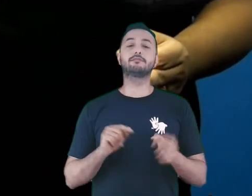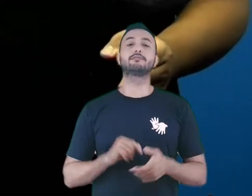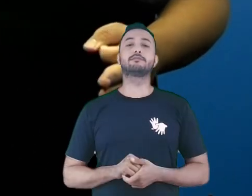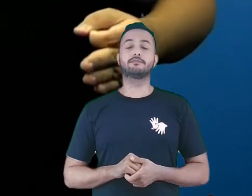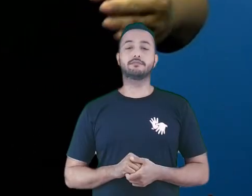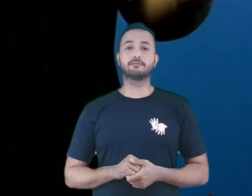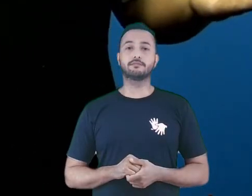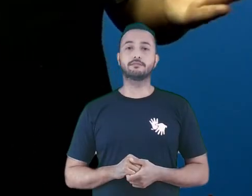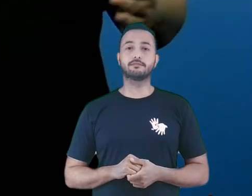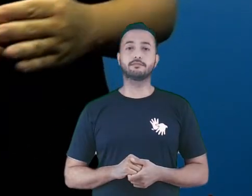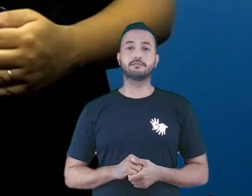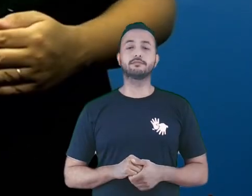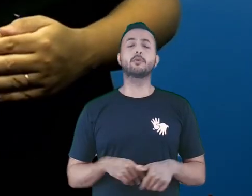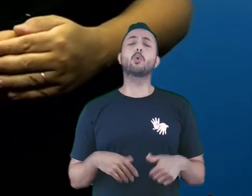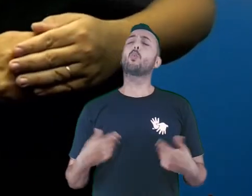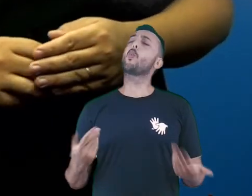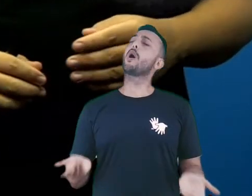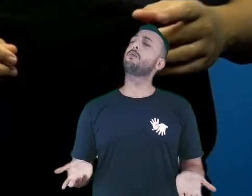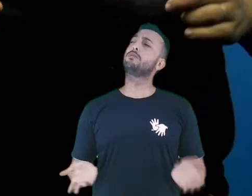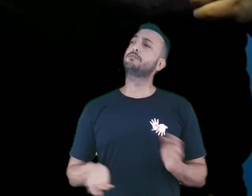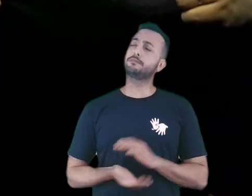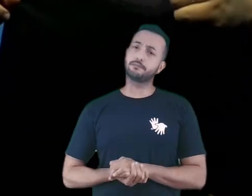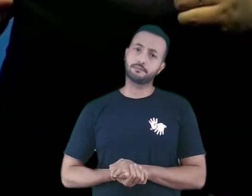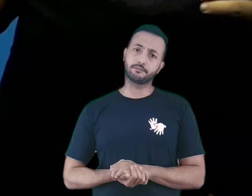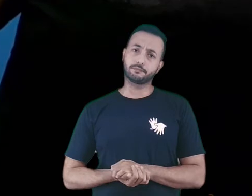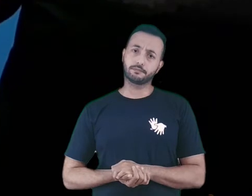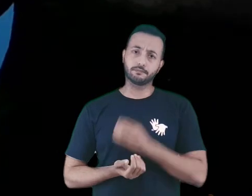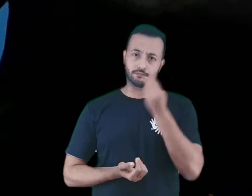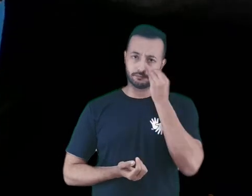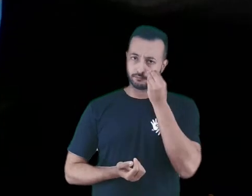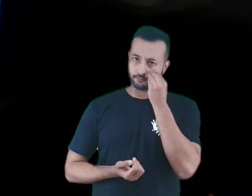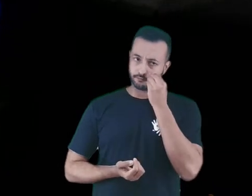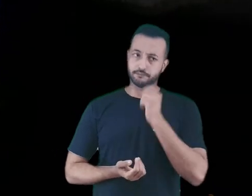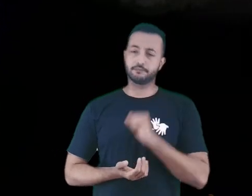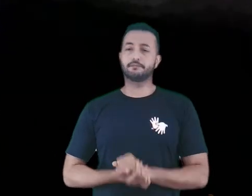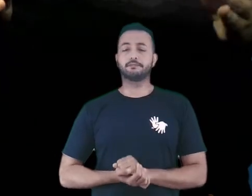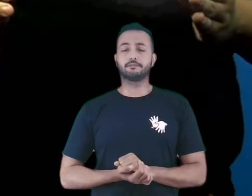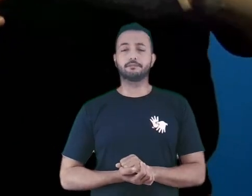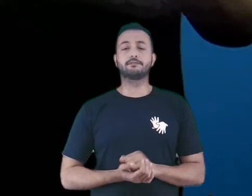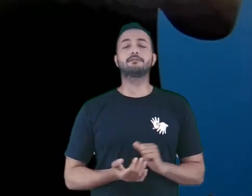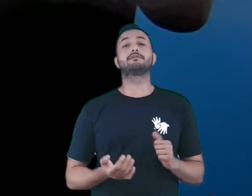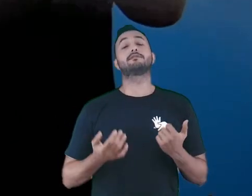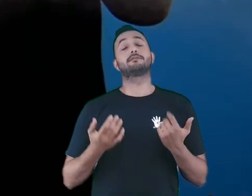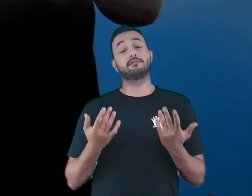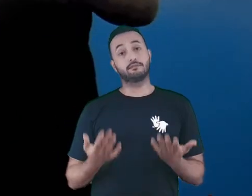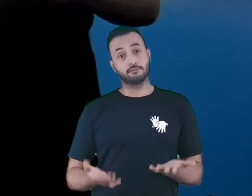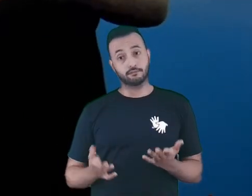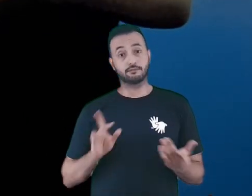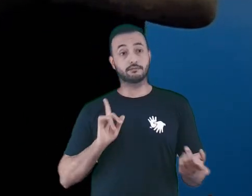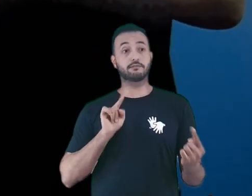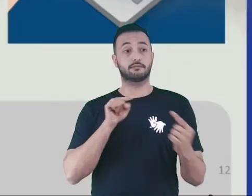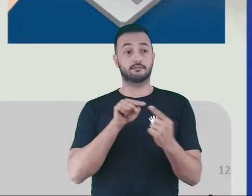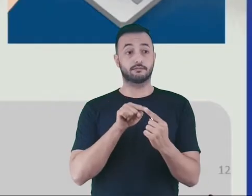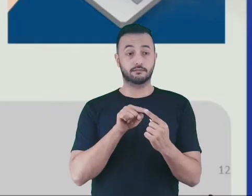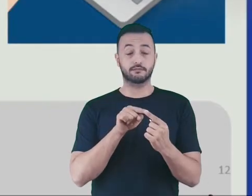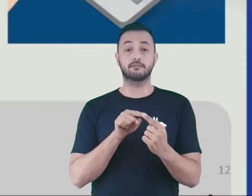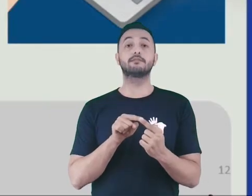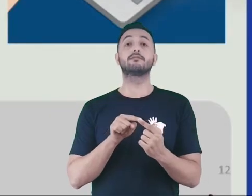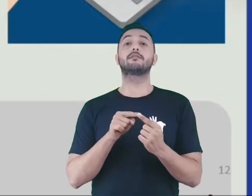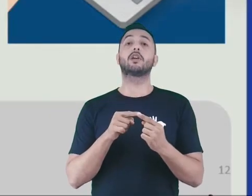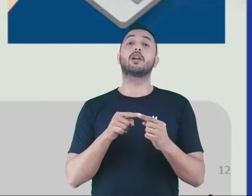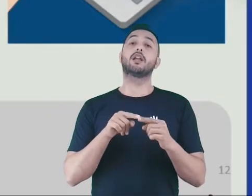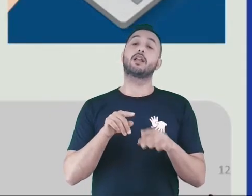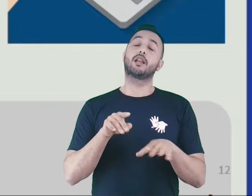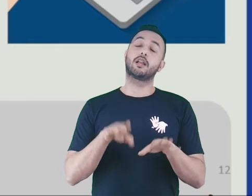indefinidos. Quais são eles, professor? Vamos ver? São aqueles que se referem ao